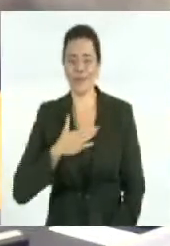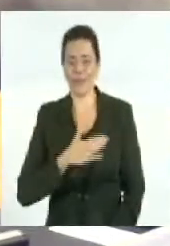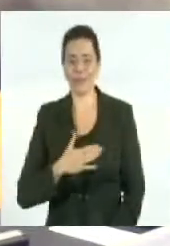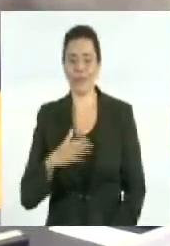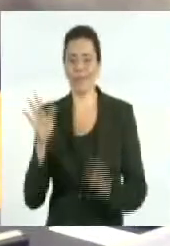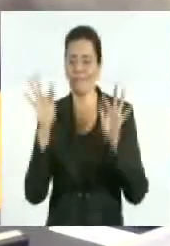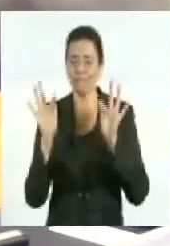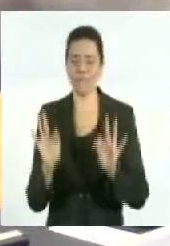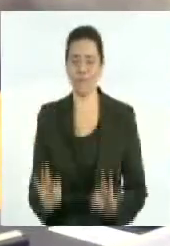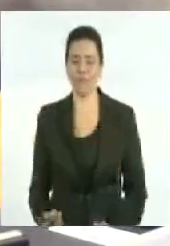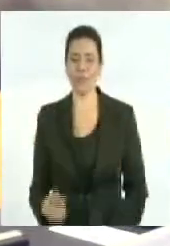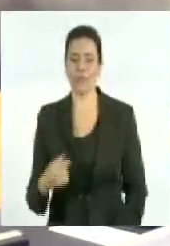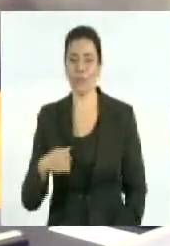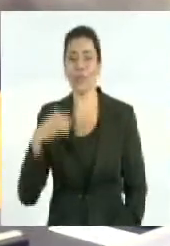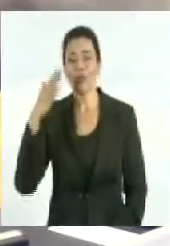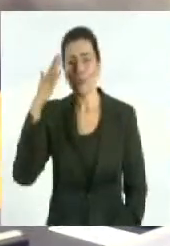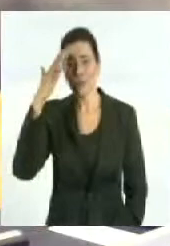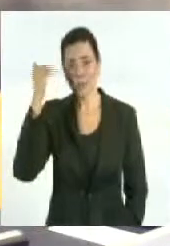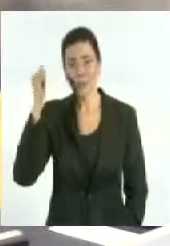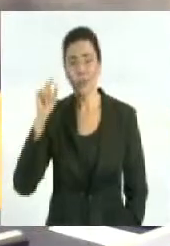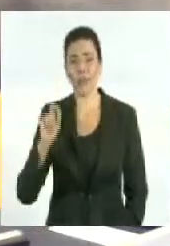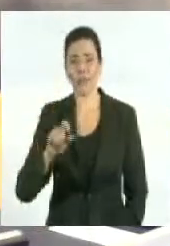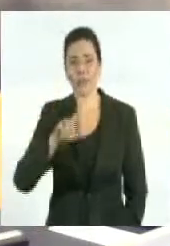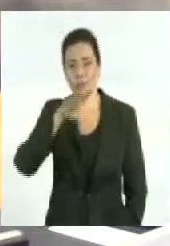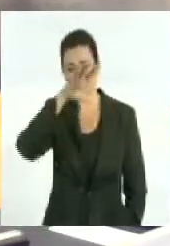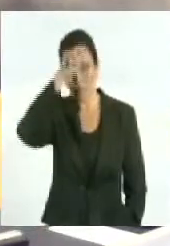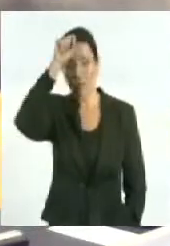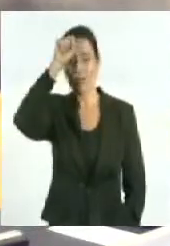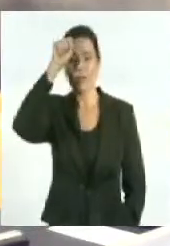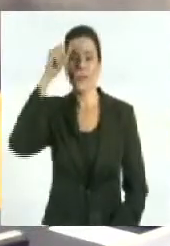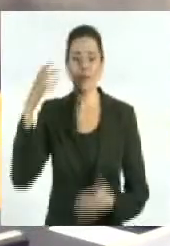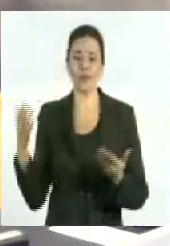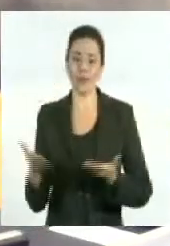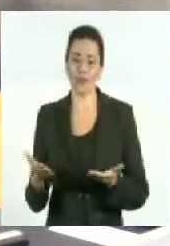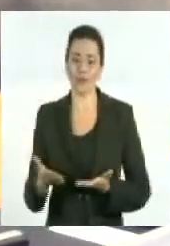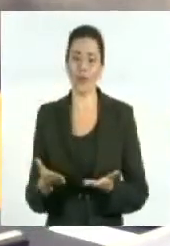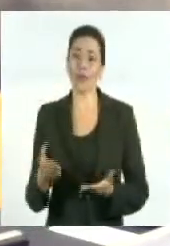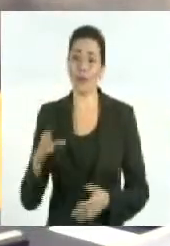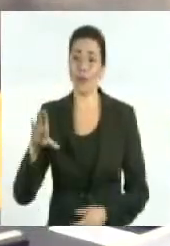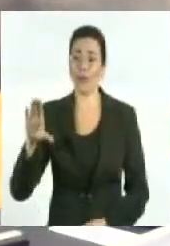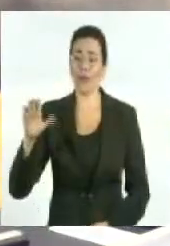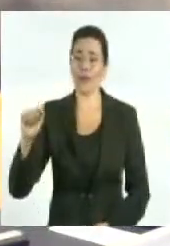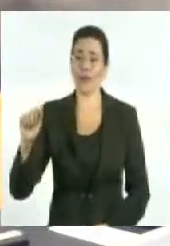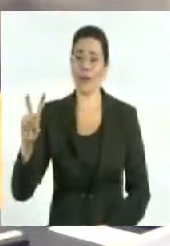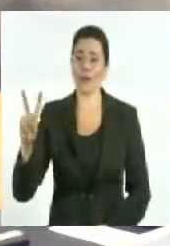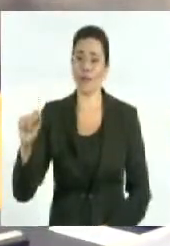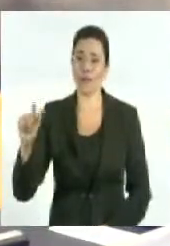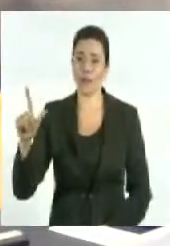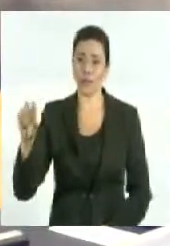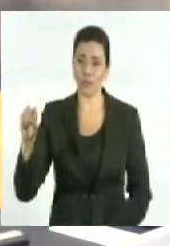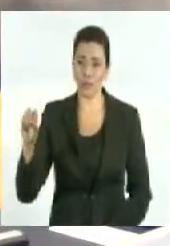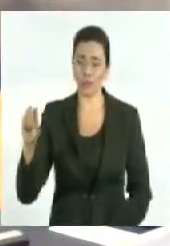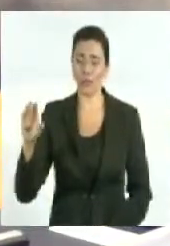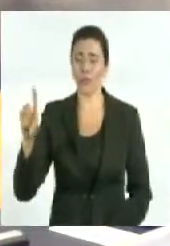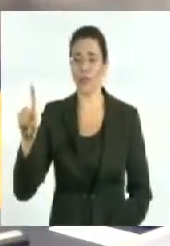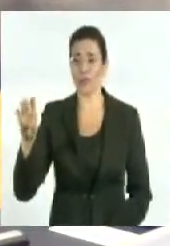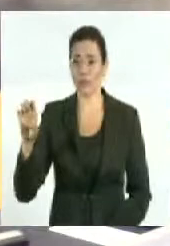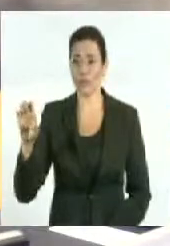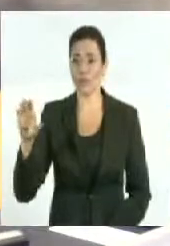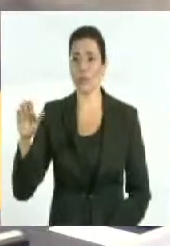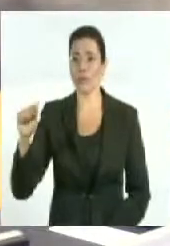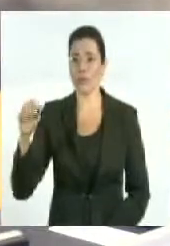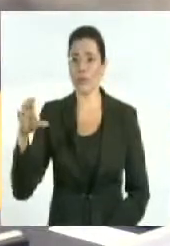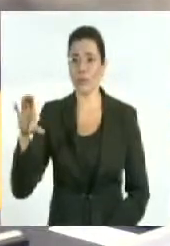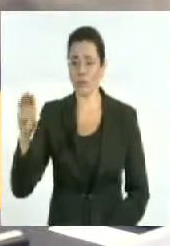vitória do Cavalo de Aço sobre o Sampaio, na verdade, agrega mais valor ainda esse título, tendo em